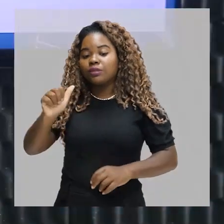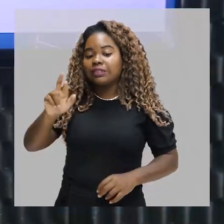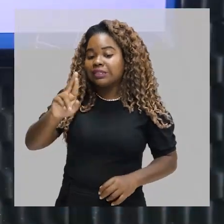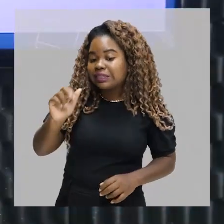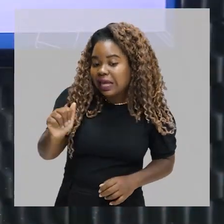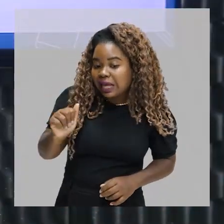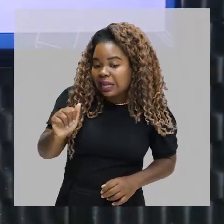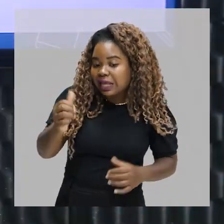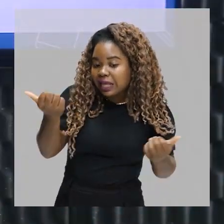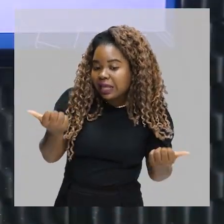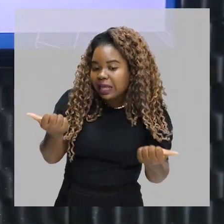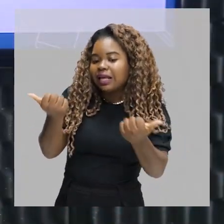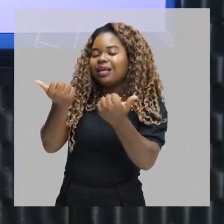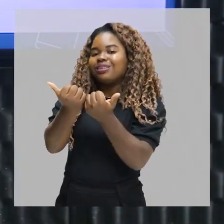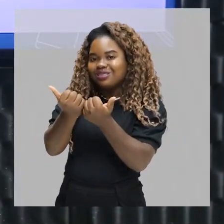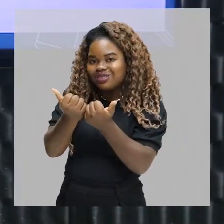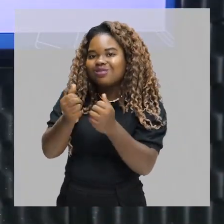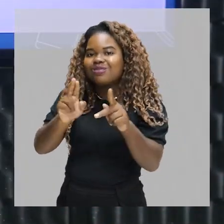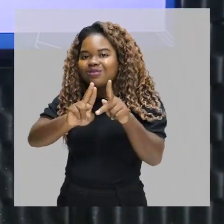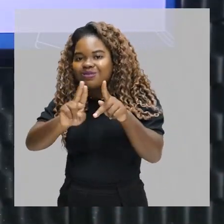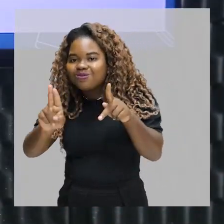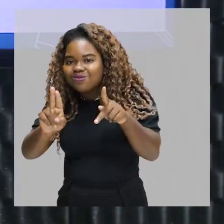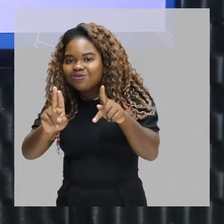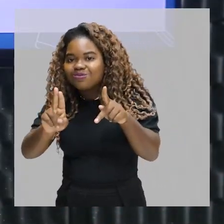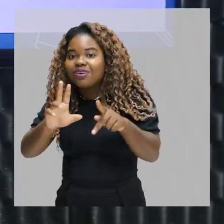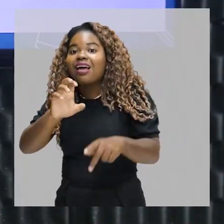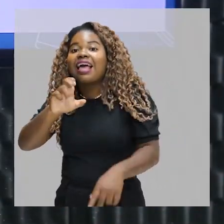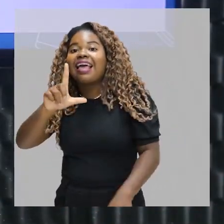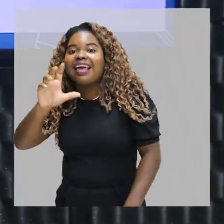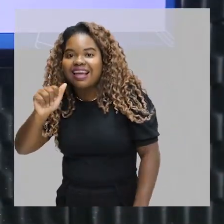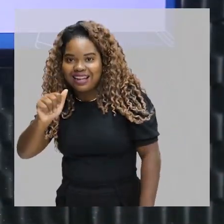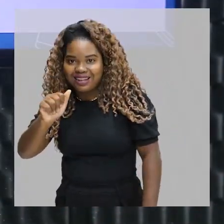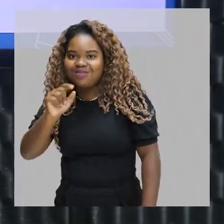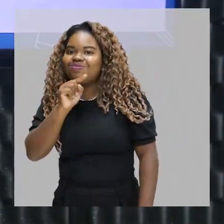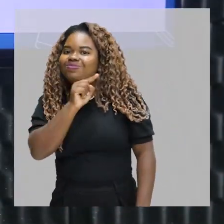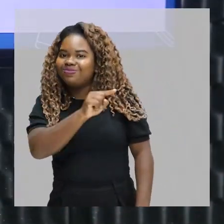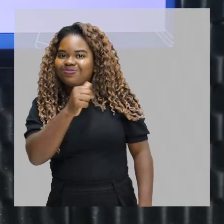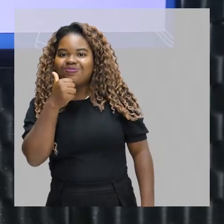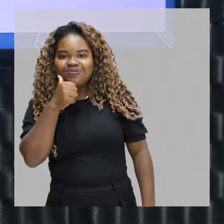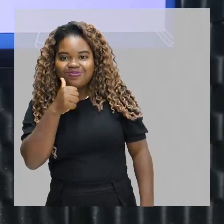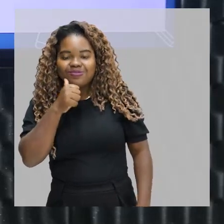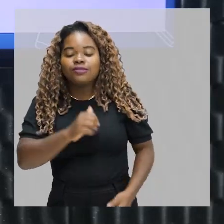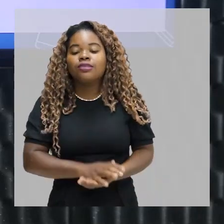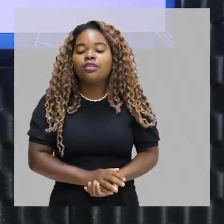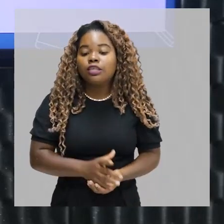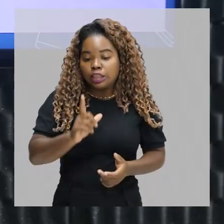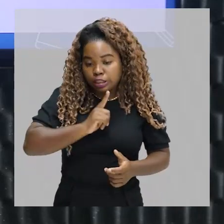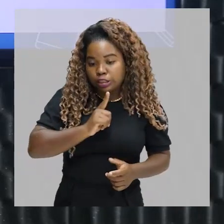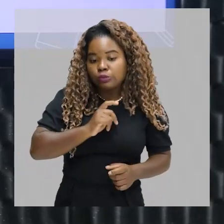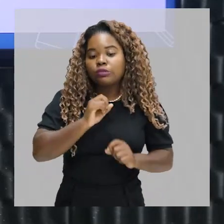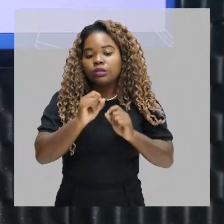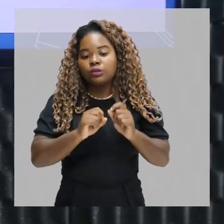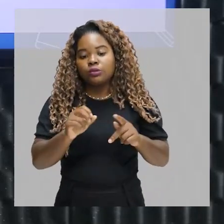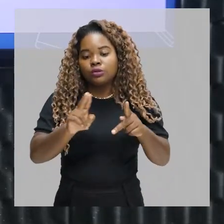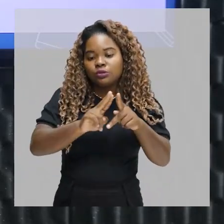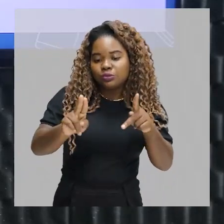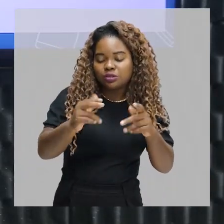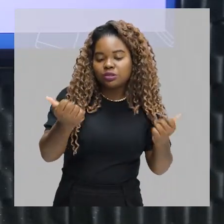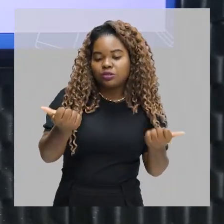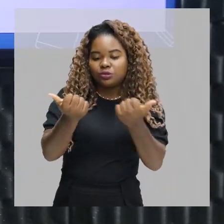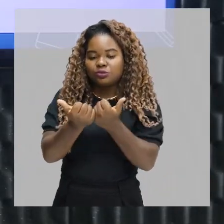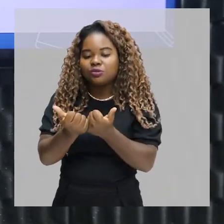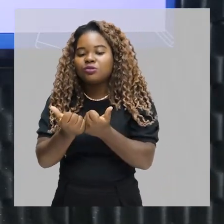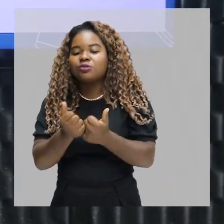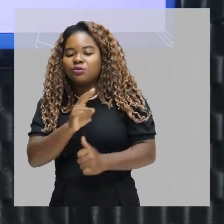é substituído pelo pronome ela. Tá? Então, nesse caso, eu tenho um pronome que substitui o nome.